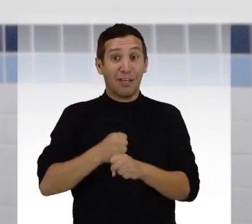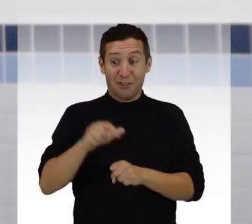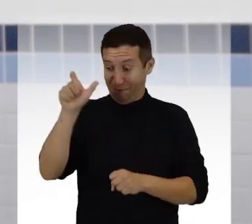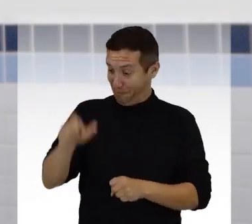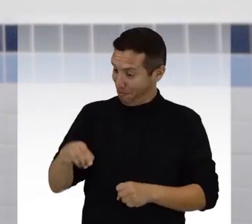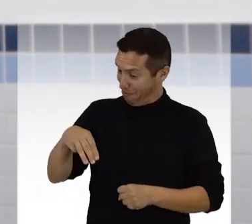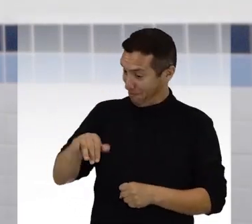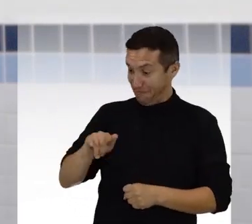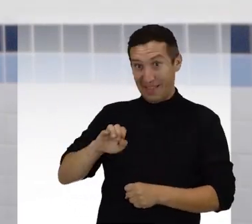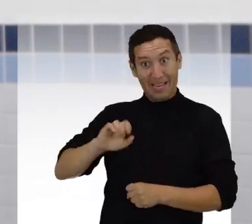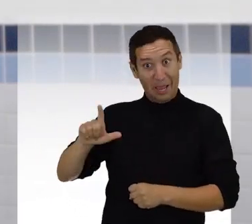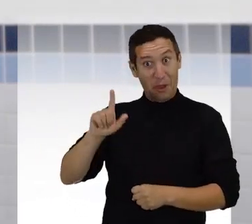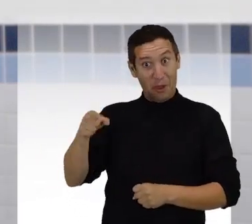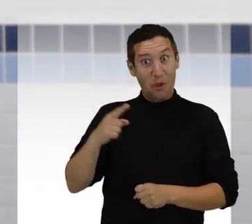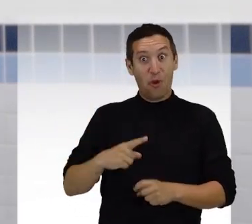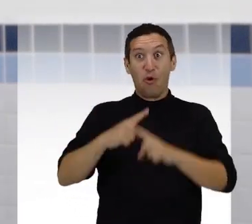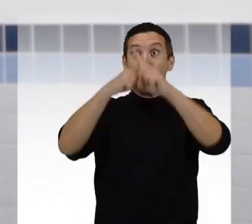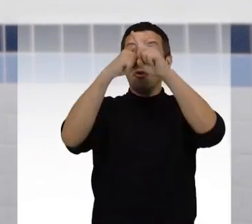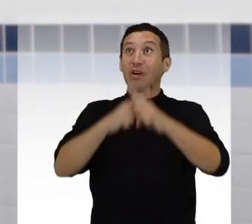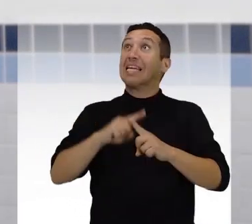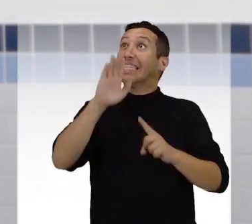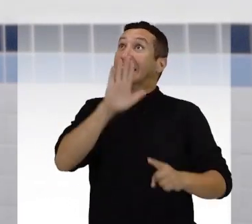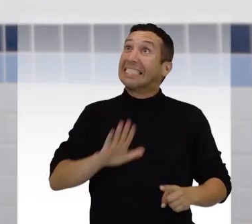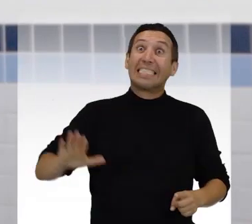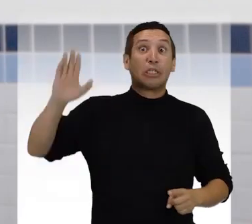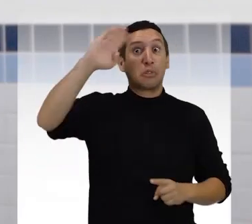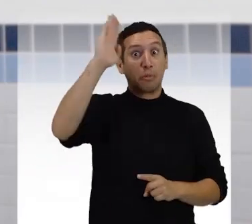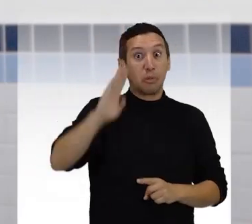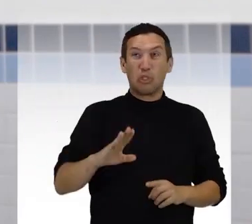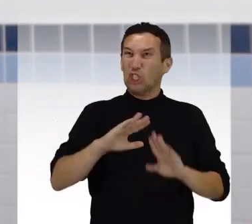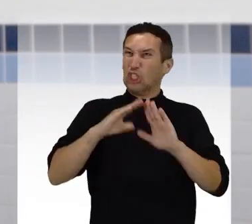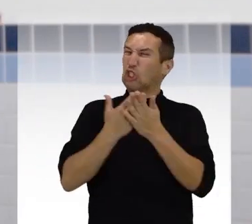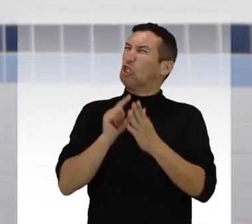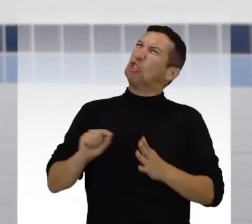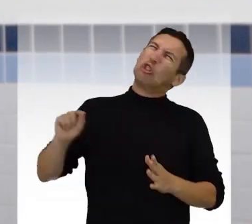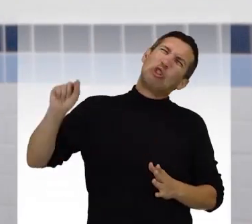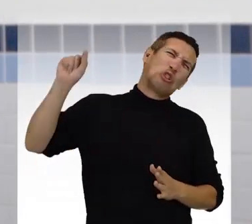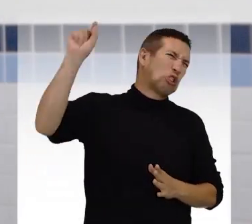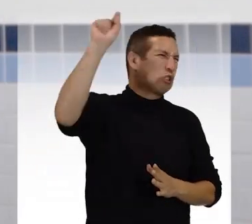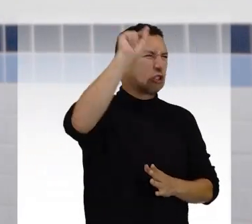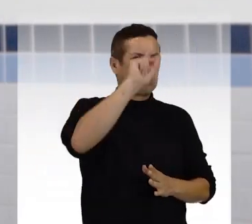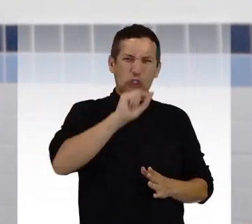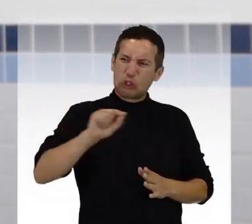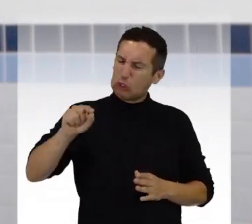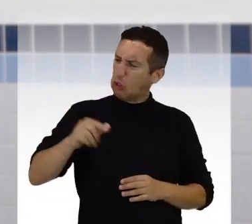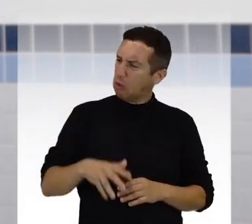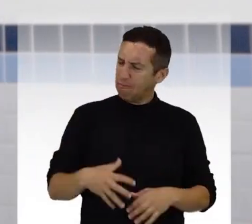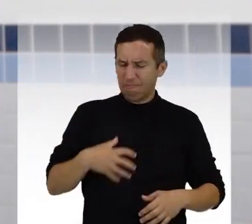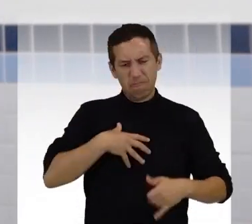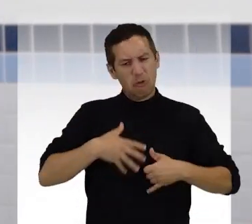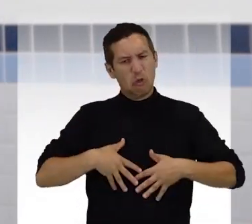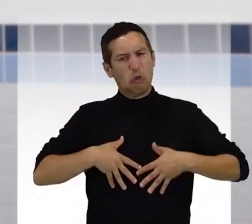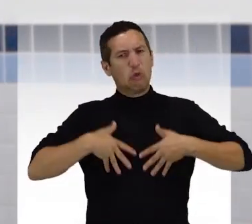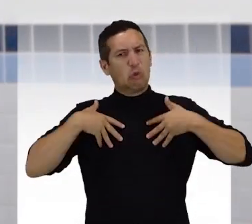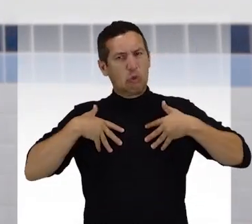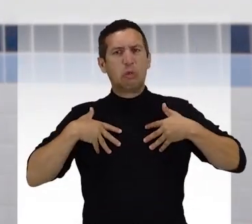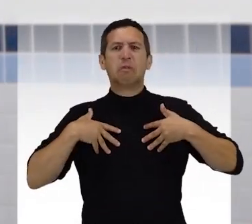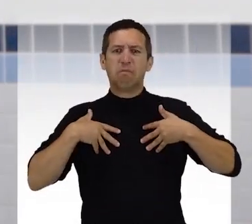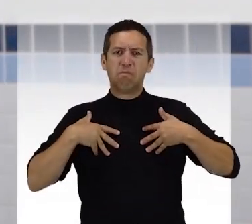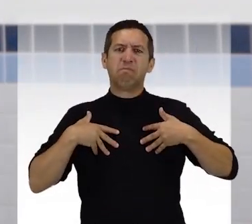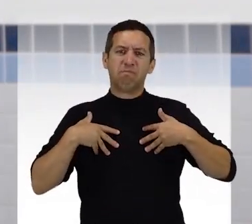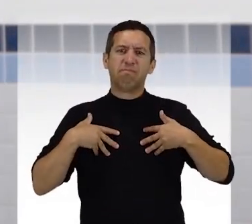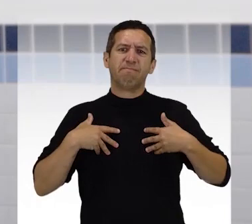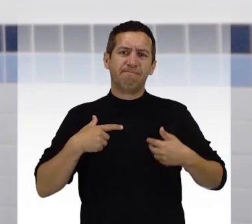participar. E termos esse ano, Miguel, como um finalista nacional dentre tantas escolas, dentre tantos